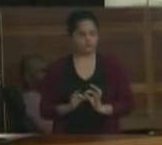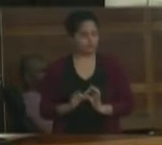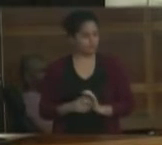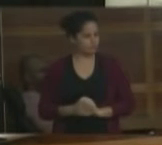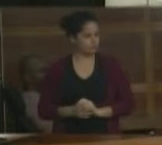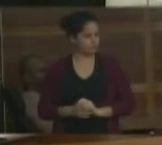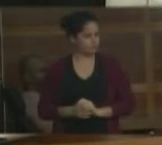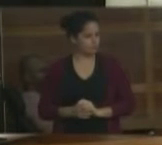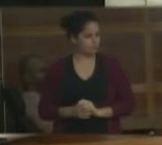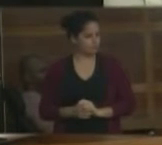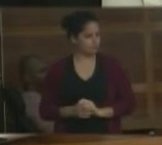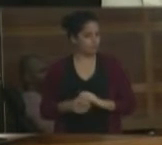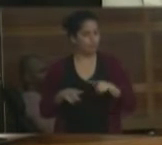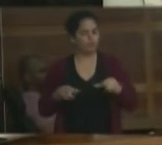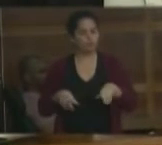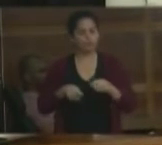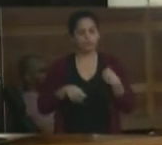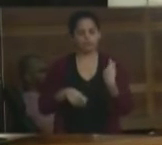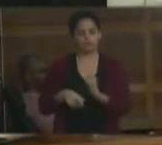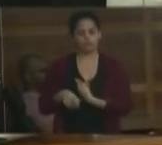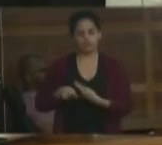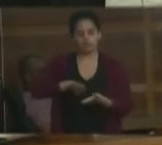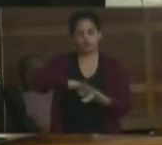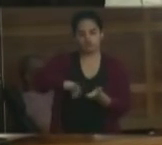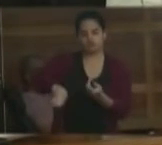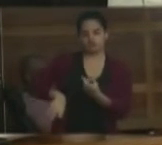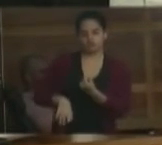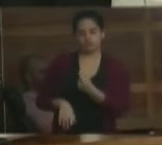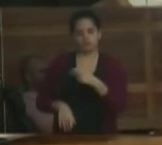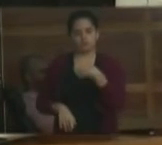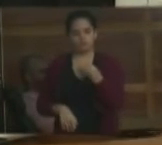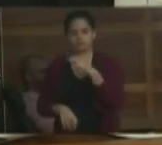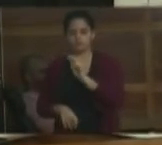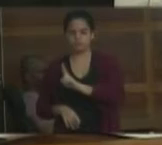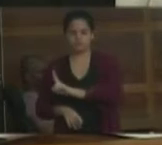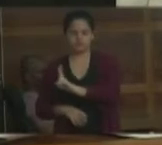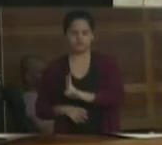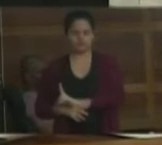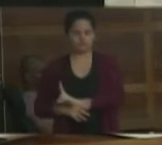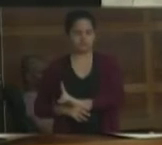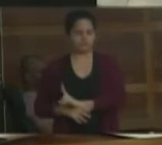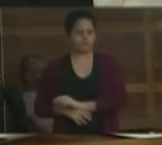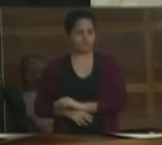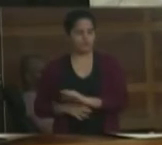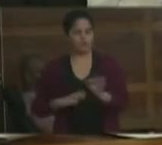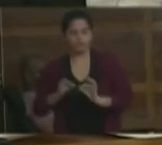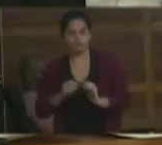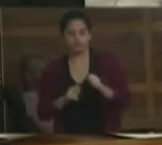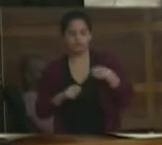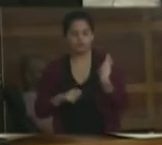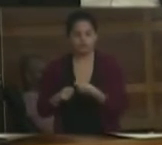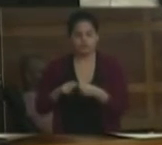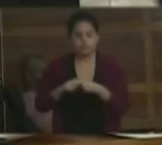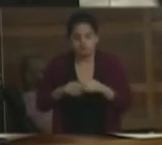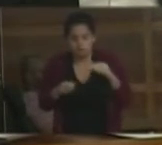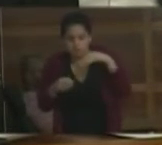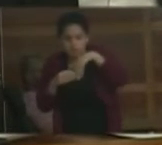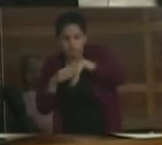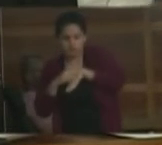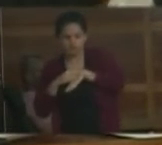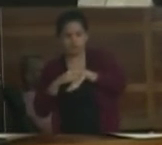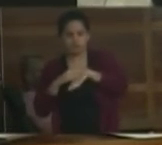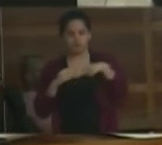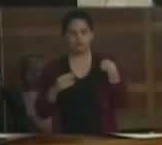onde a gente retira as verbas que não pode ser utilizado para pagamento isso é um controle de nós fazemos interno até o fábio ajuda a fazer